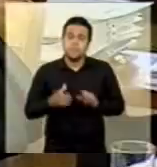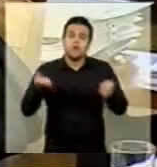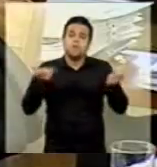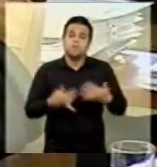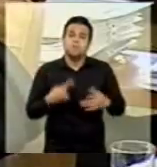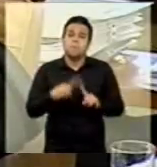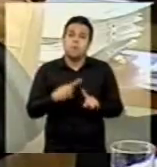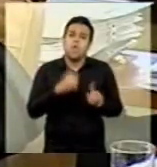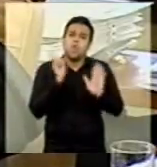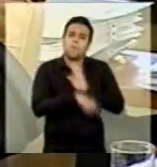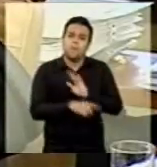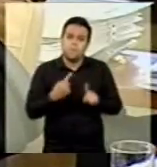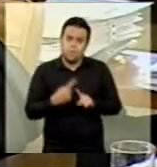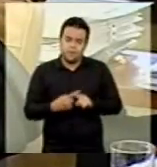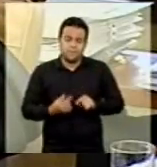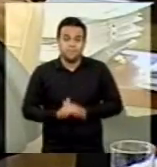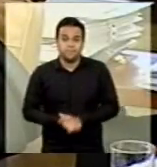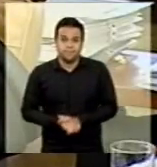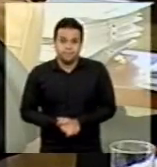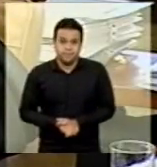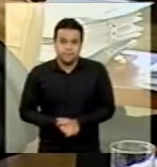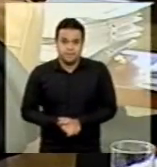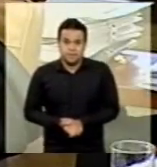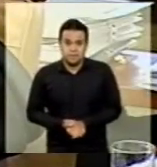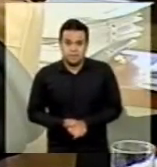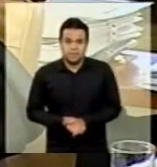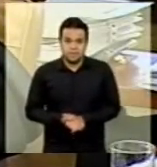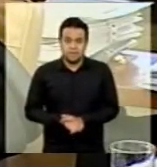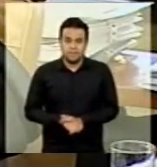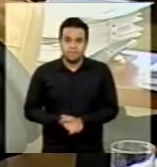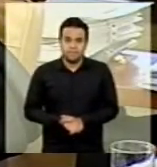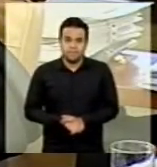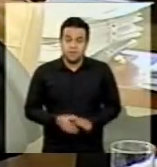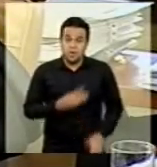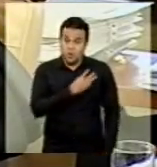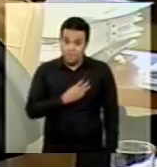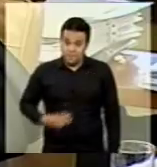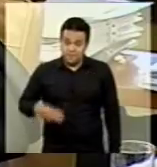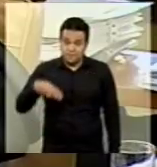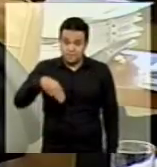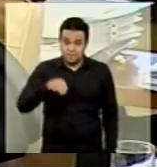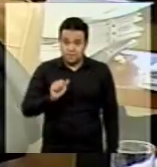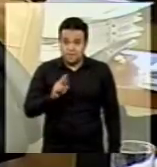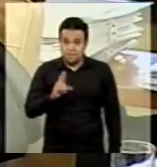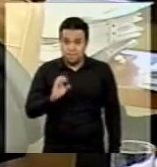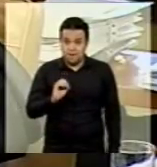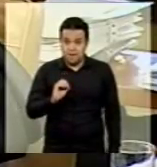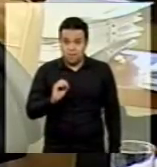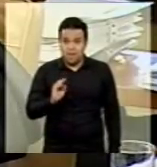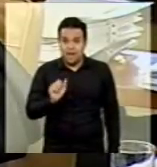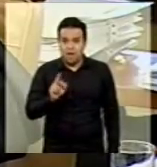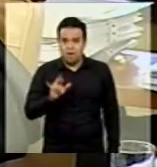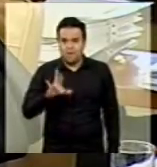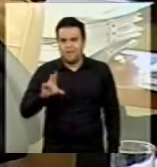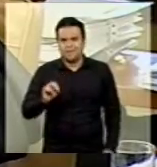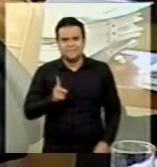desta pergunta. Porque, e o ministro Marco Aurélio, sempre criativo na